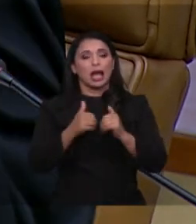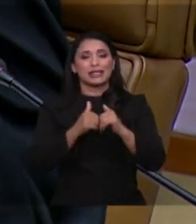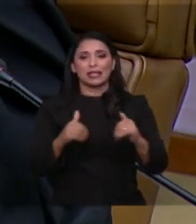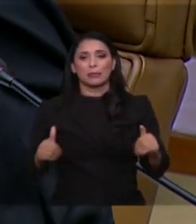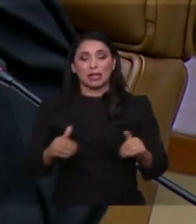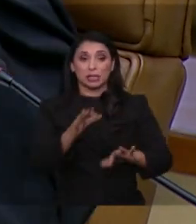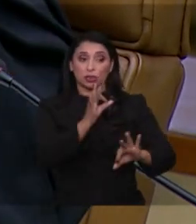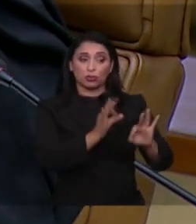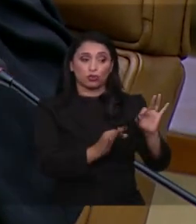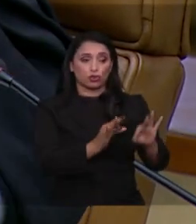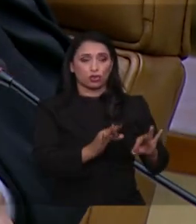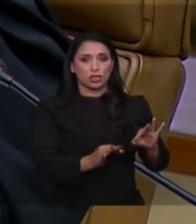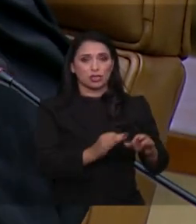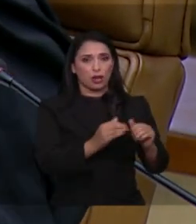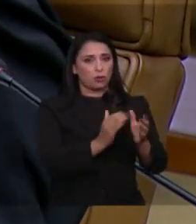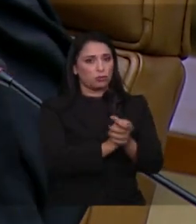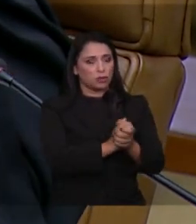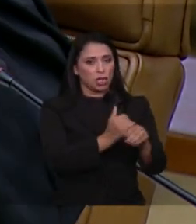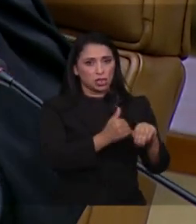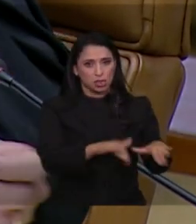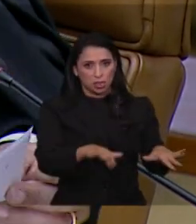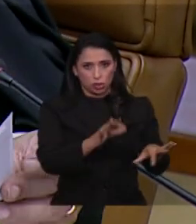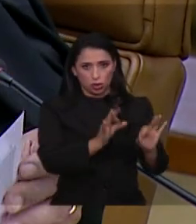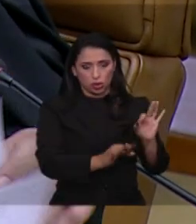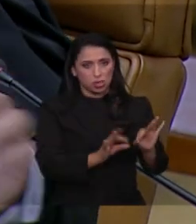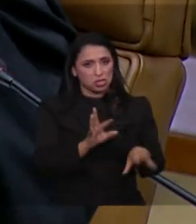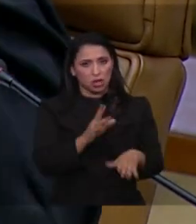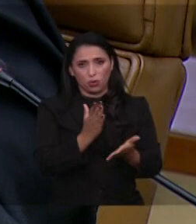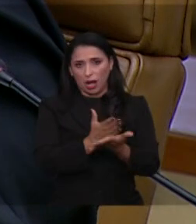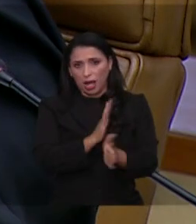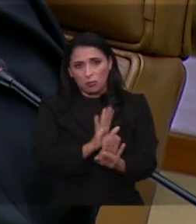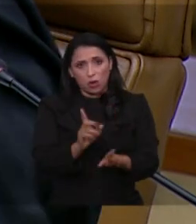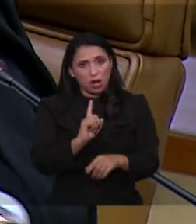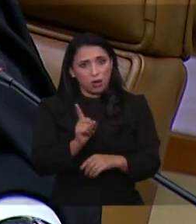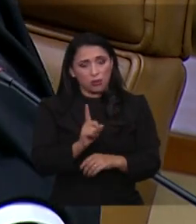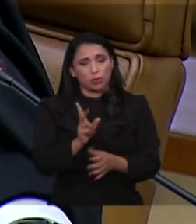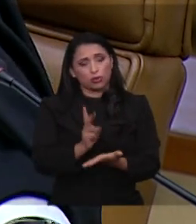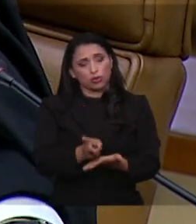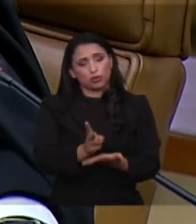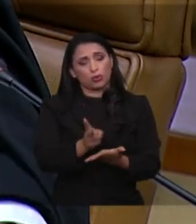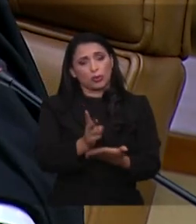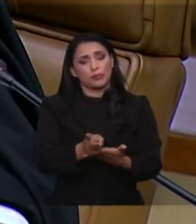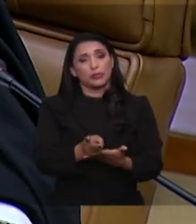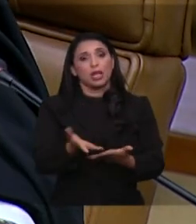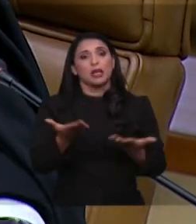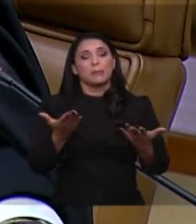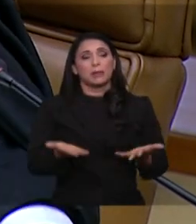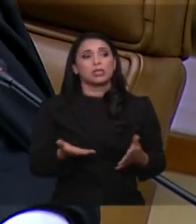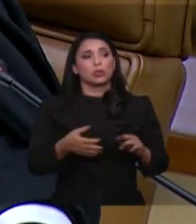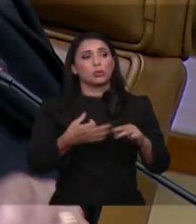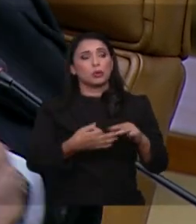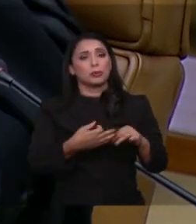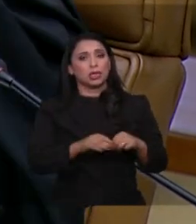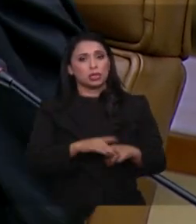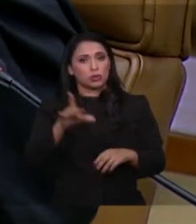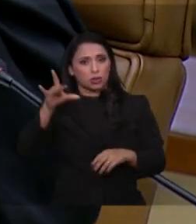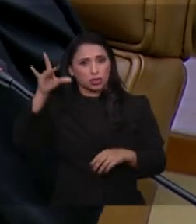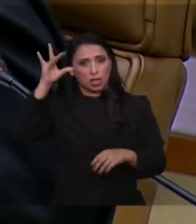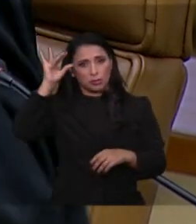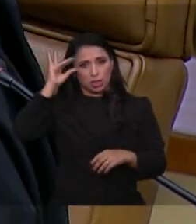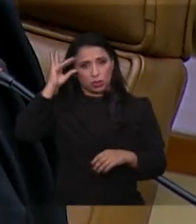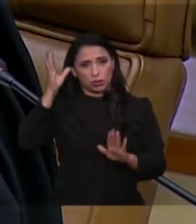judicial. Mas adoto aqui o que o eminente ministro André Mendonça propôs,